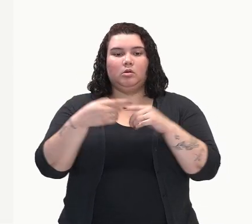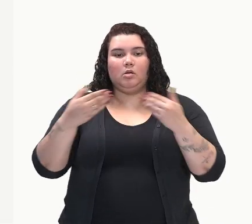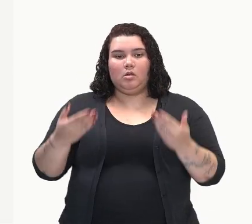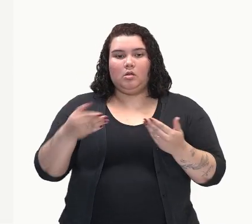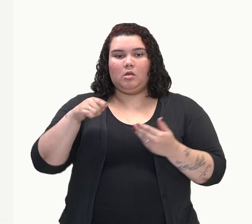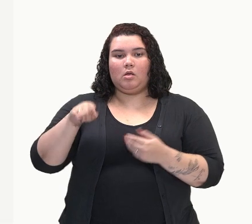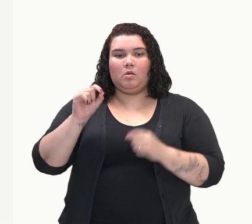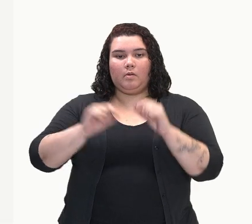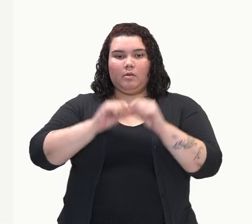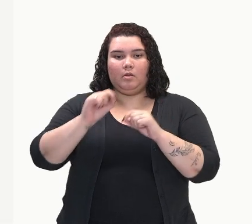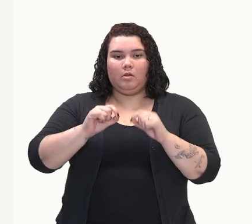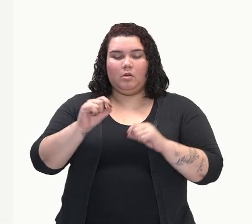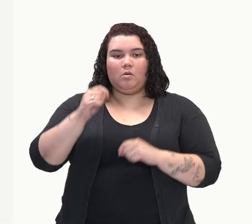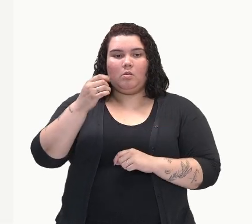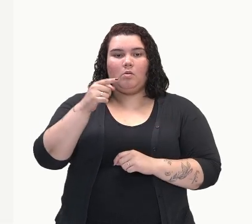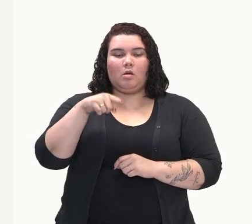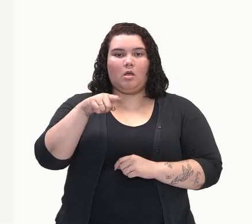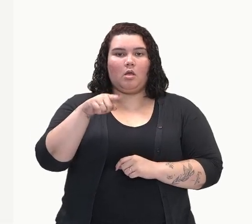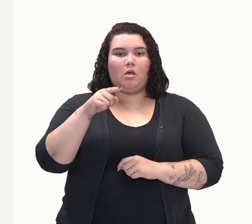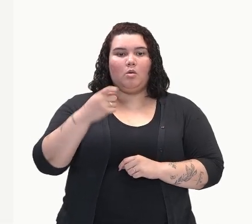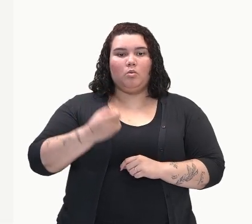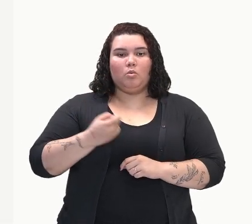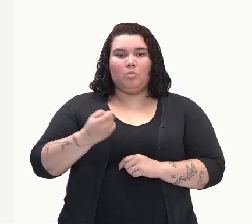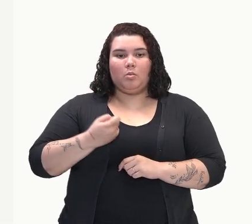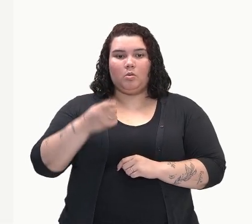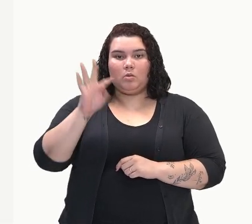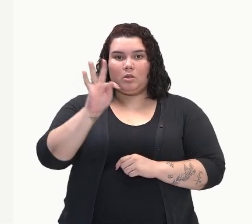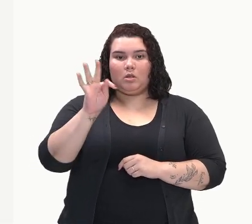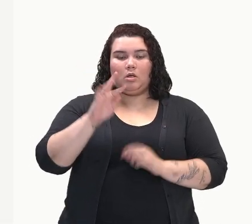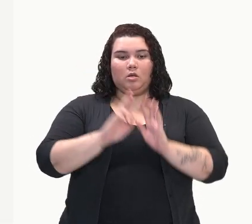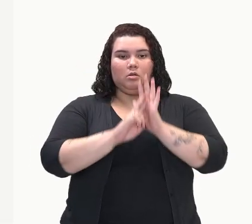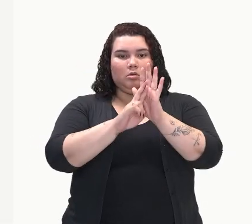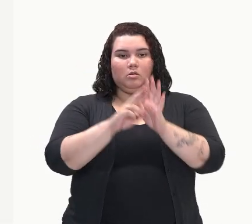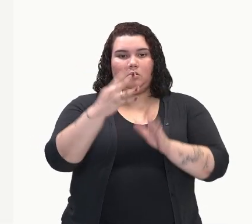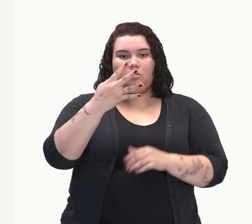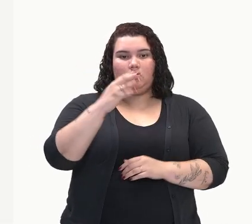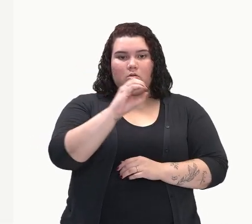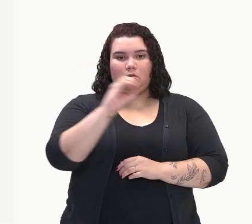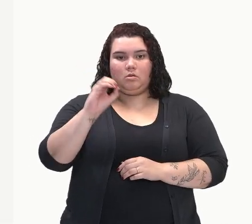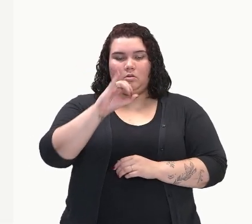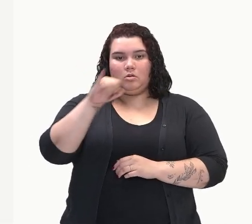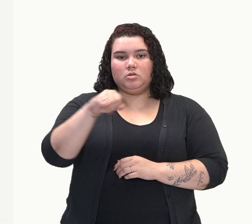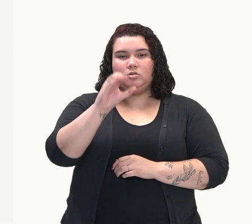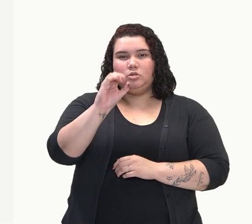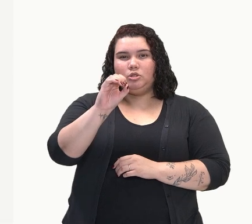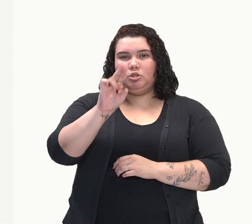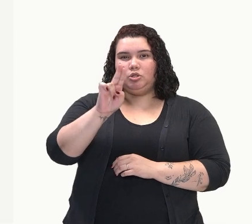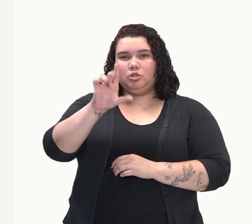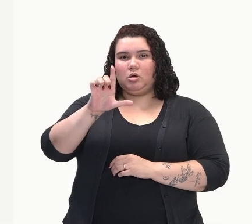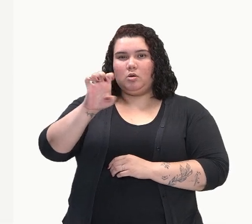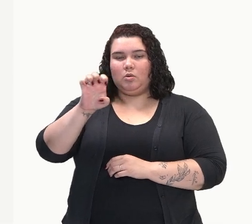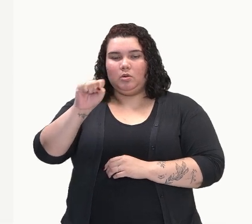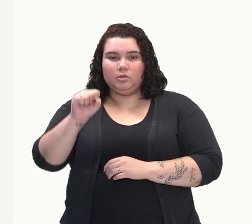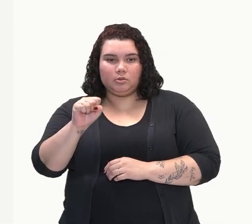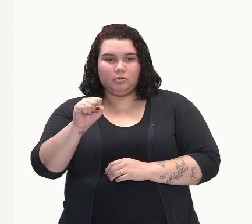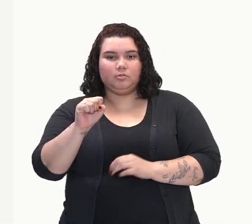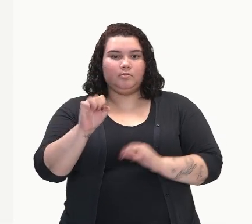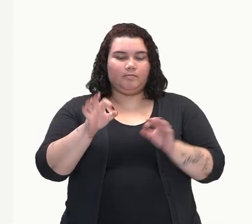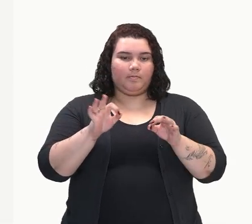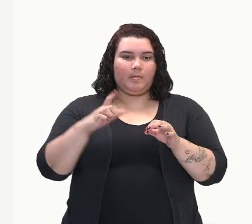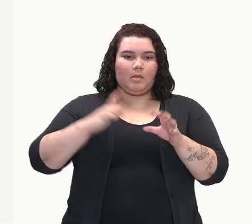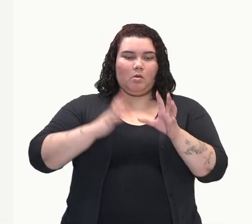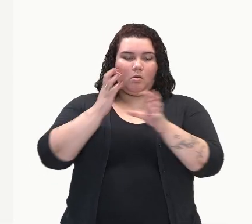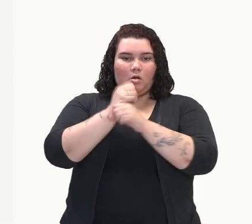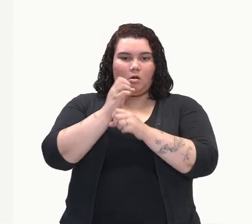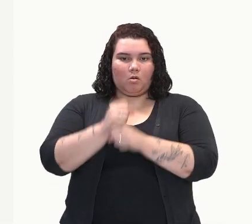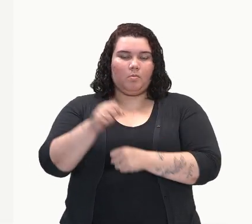trabalho vale exatamente o valor da área, ou seja, o trabalho vale 400 joules. Aí está o cálculo do trabalho para uma